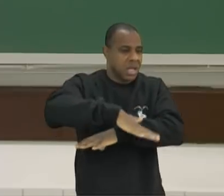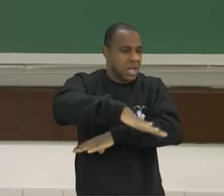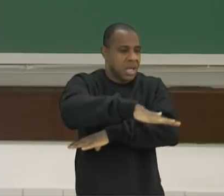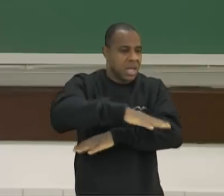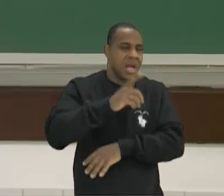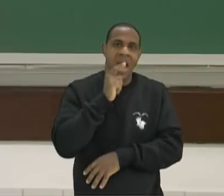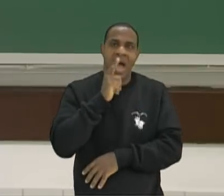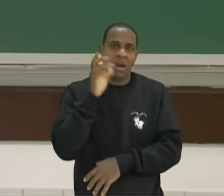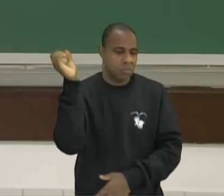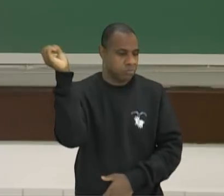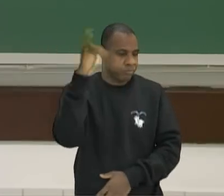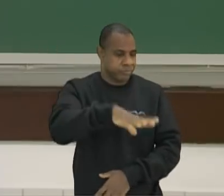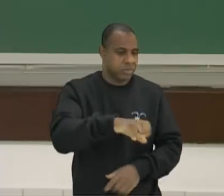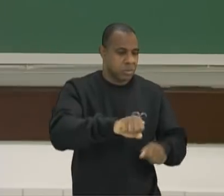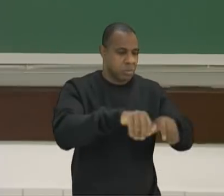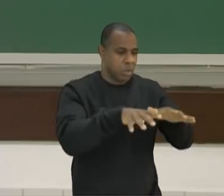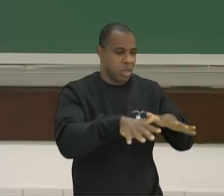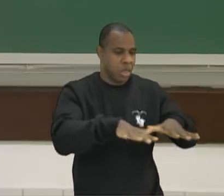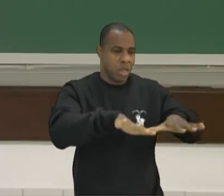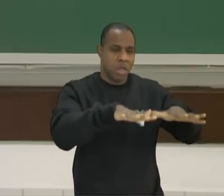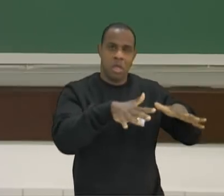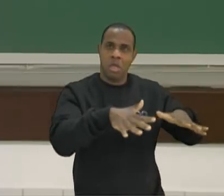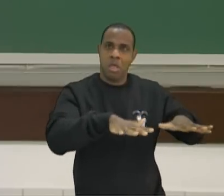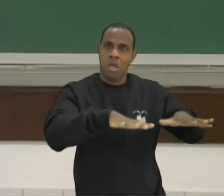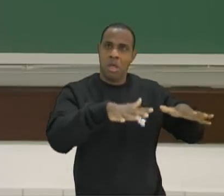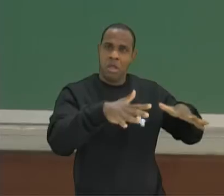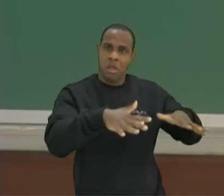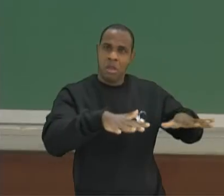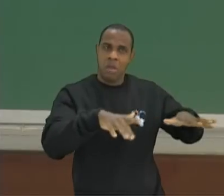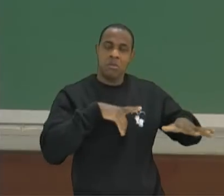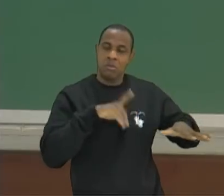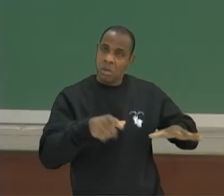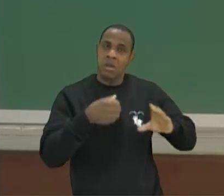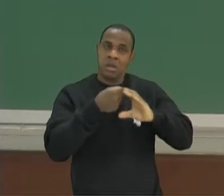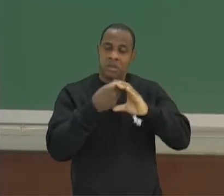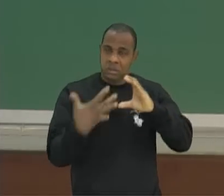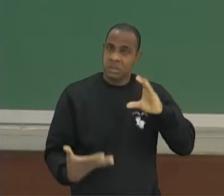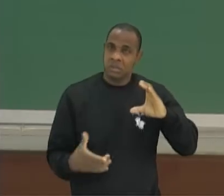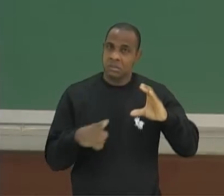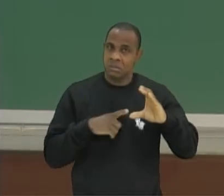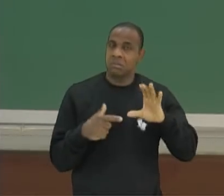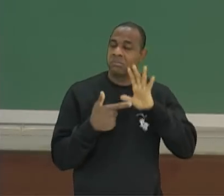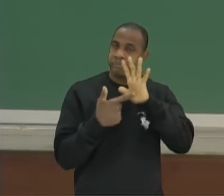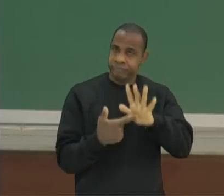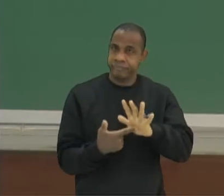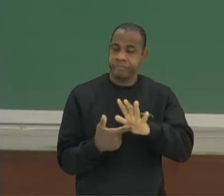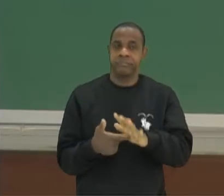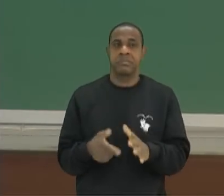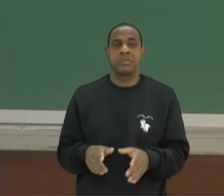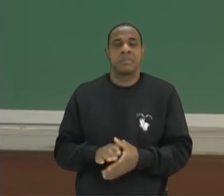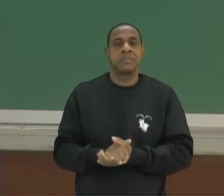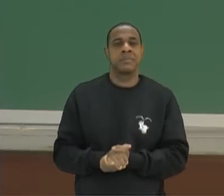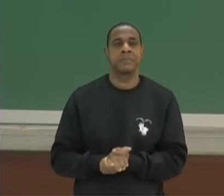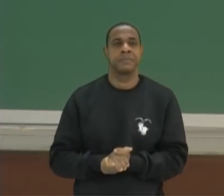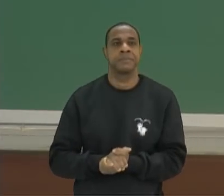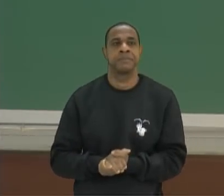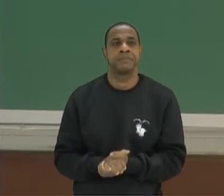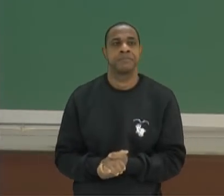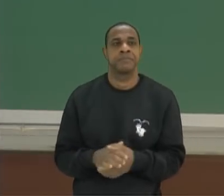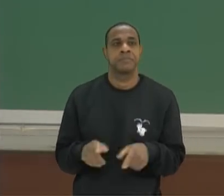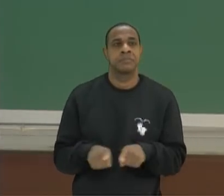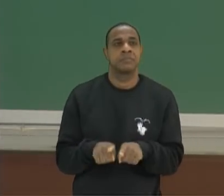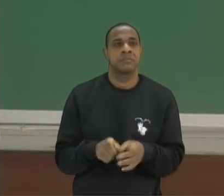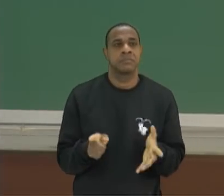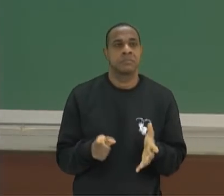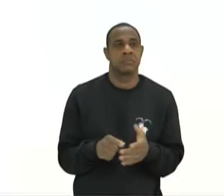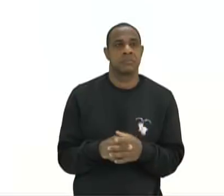Então existe uma constância. Então isso é a caracterização que você vai ter definida então aqui como essa frente de onda, aonde